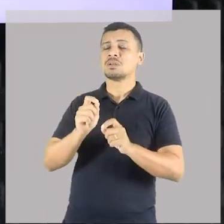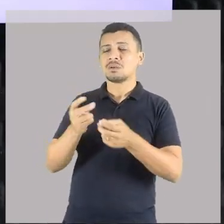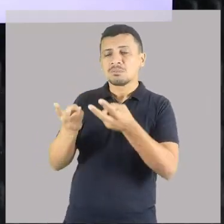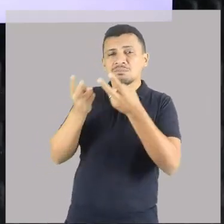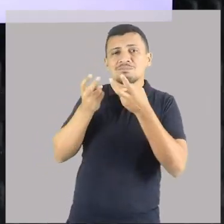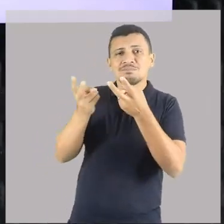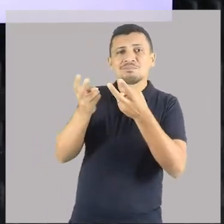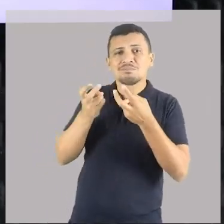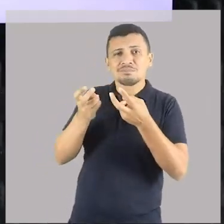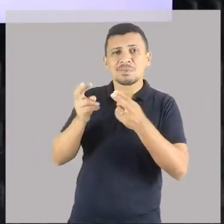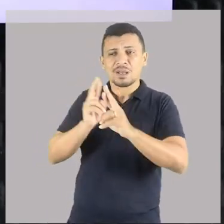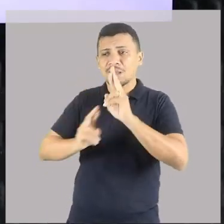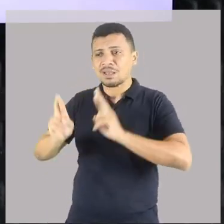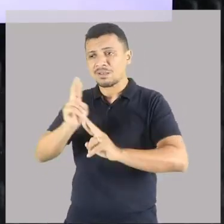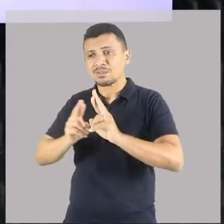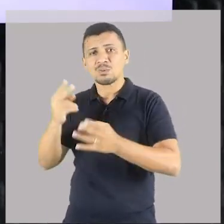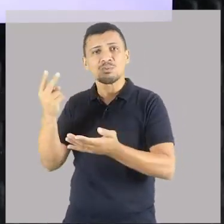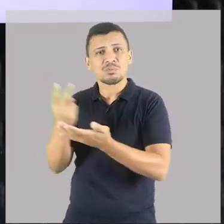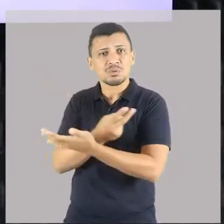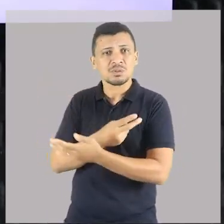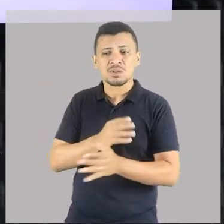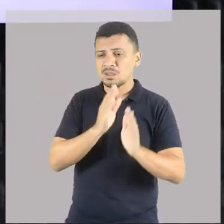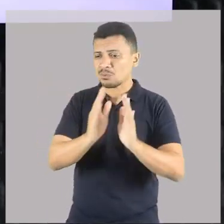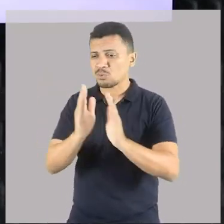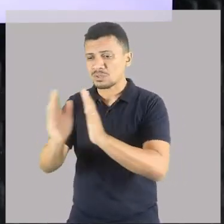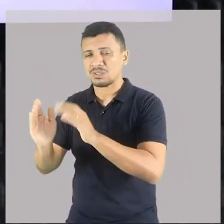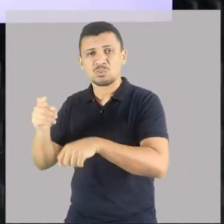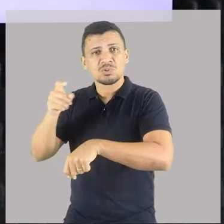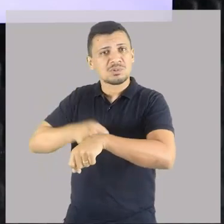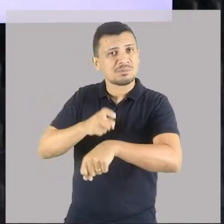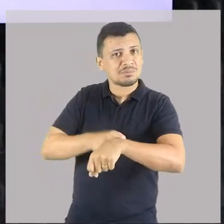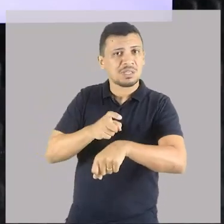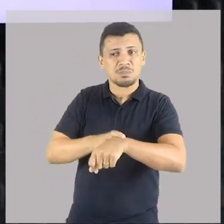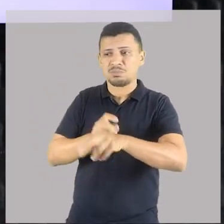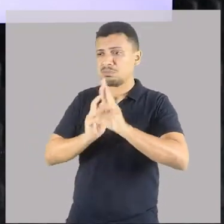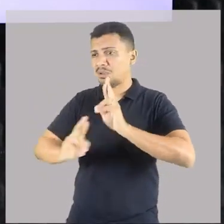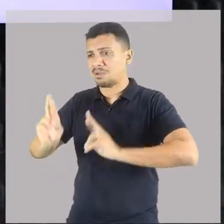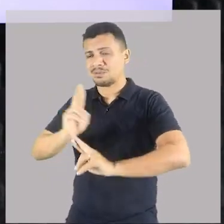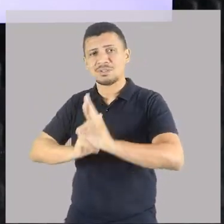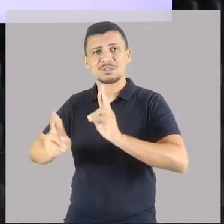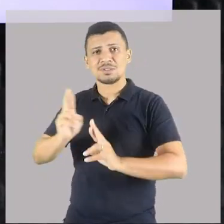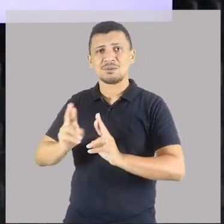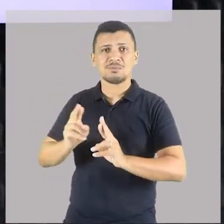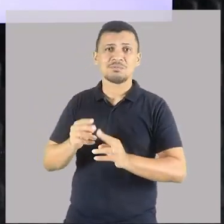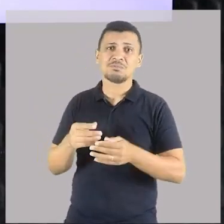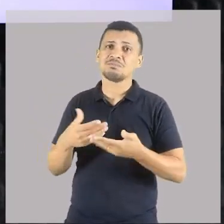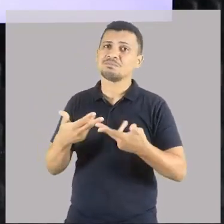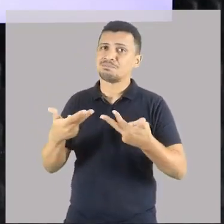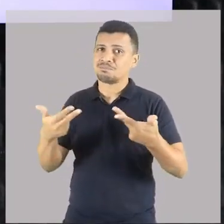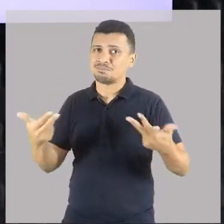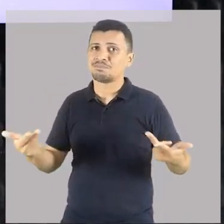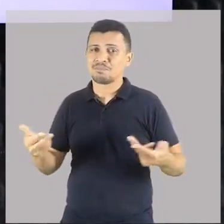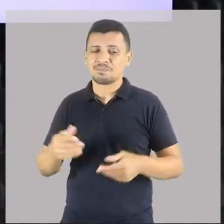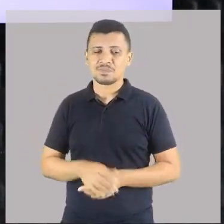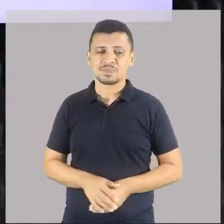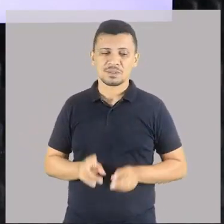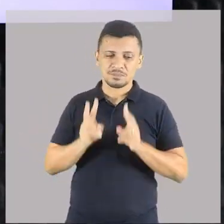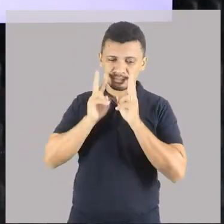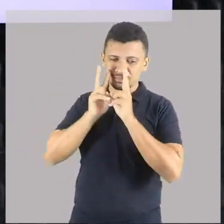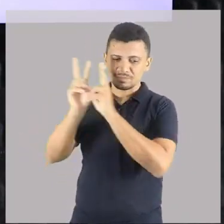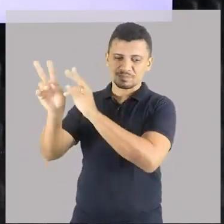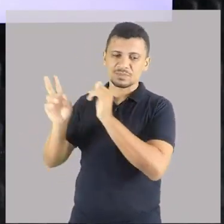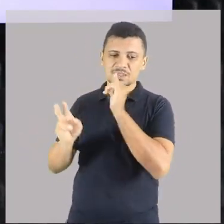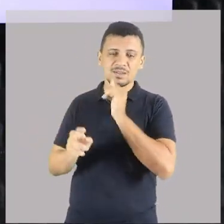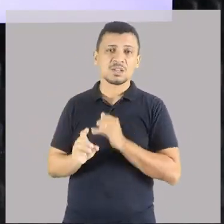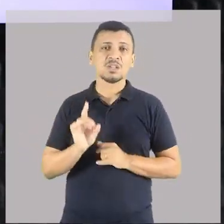de consequência, se há uma relação de temporalidade, se há uma relação de tempo, de proporcionalidade. Olha o exemplo,